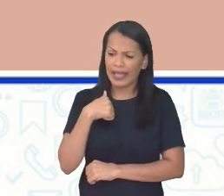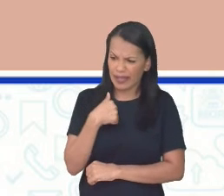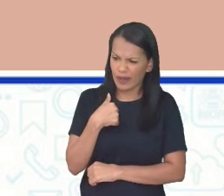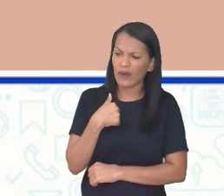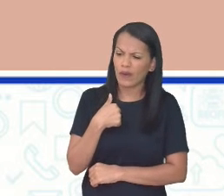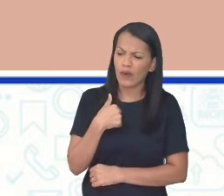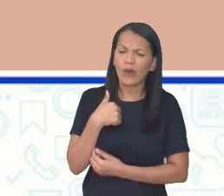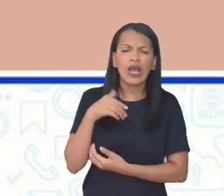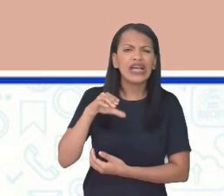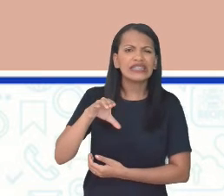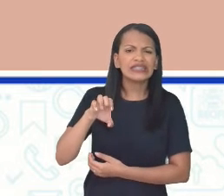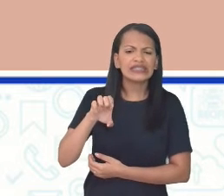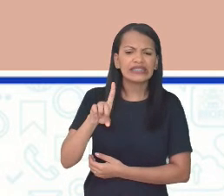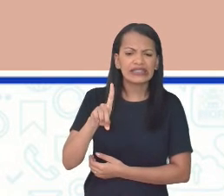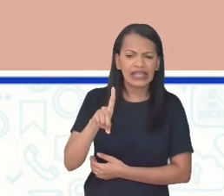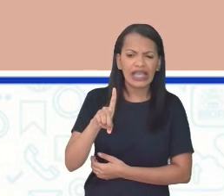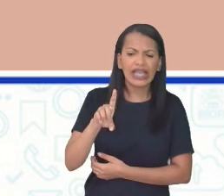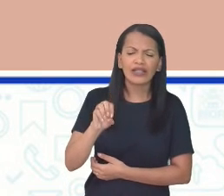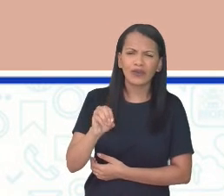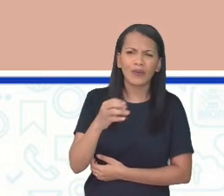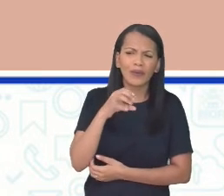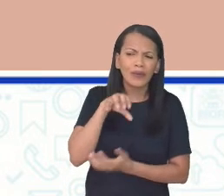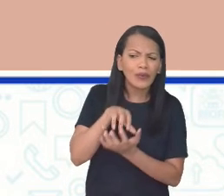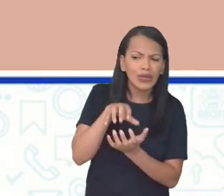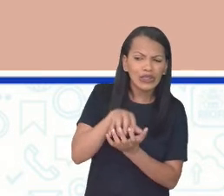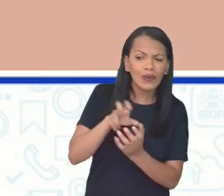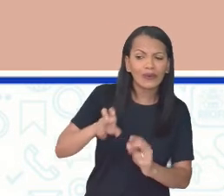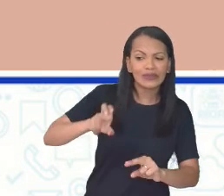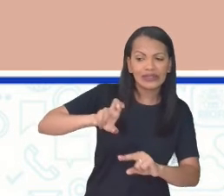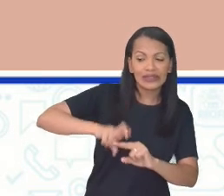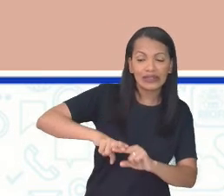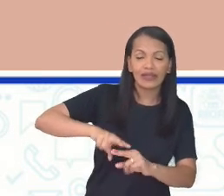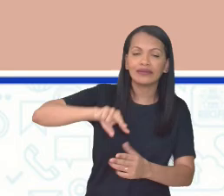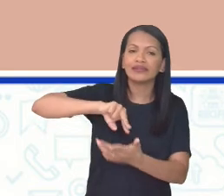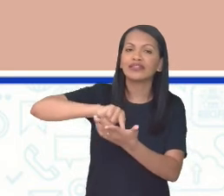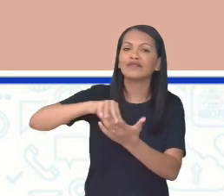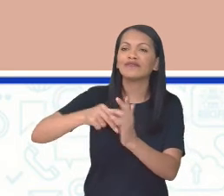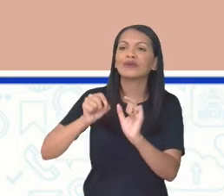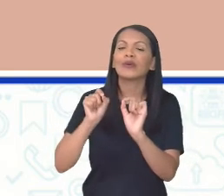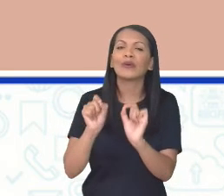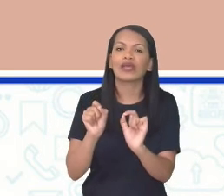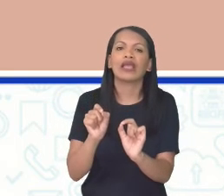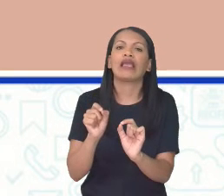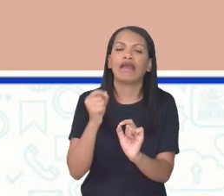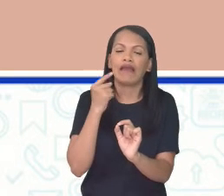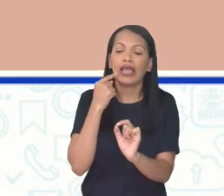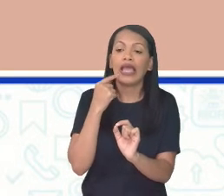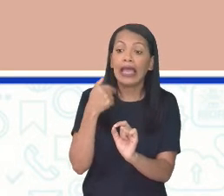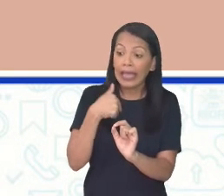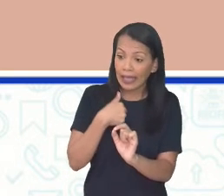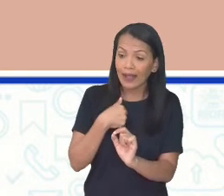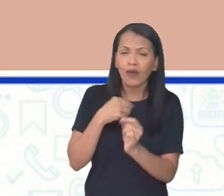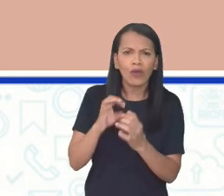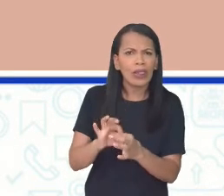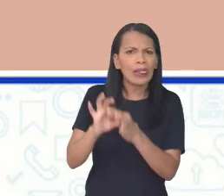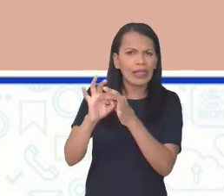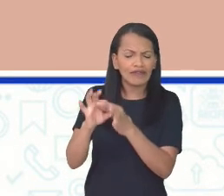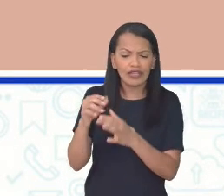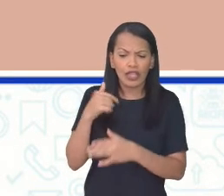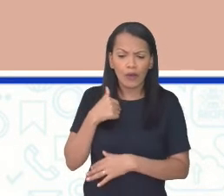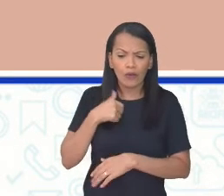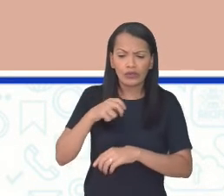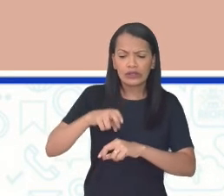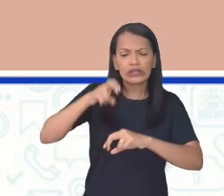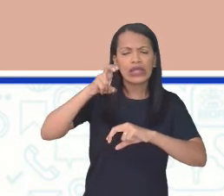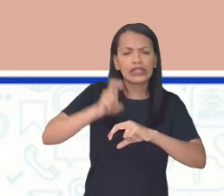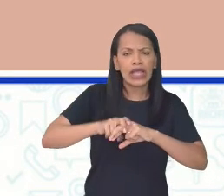que a escrita, não é? A grafia dessas duas palavras são a mesma, não é? Mas o